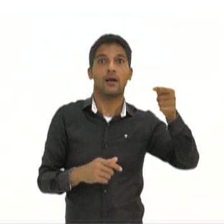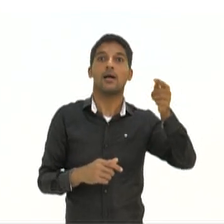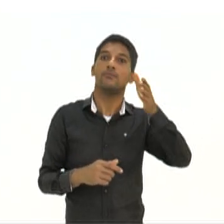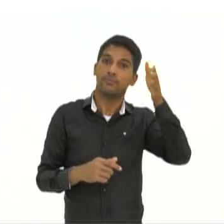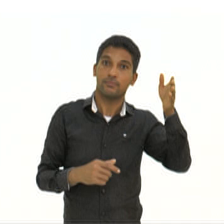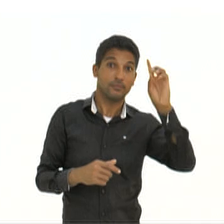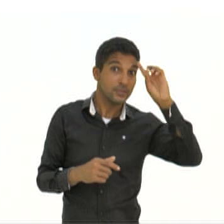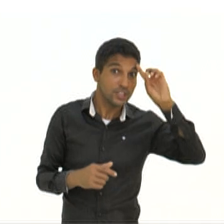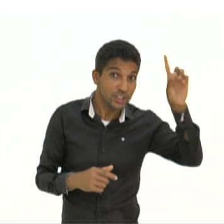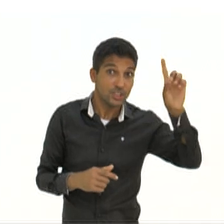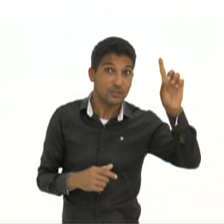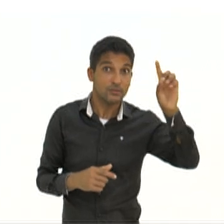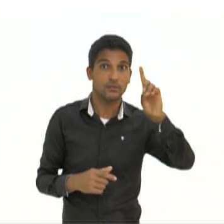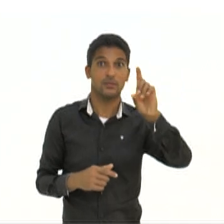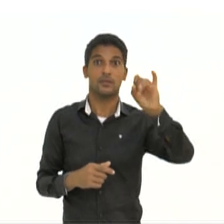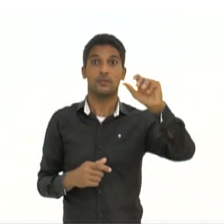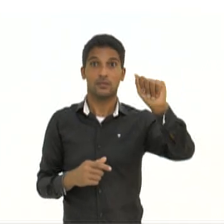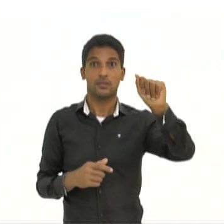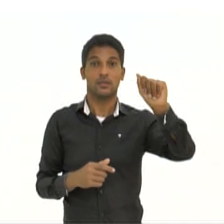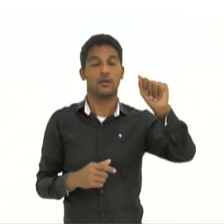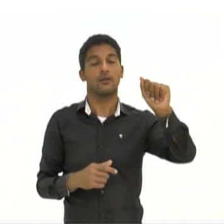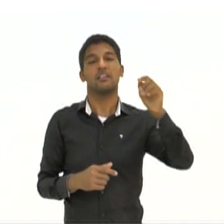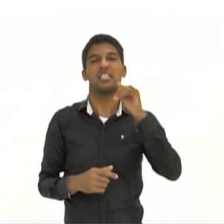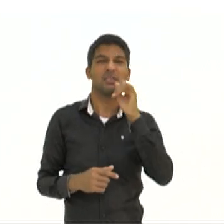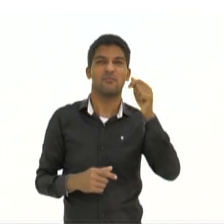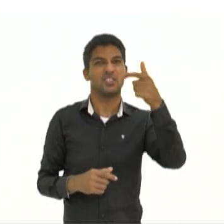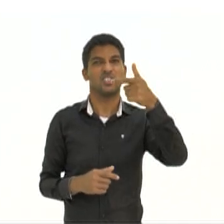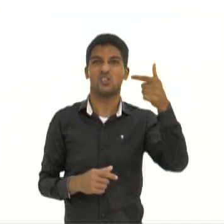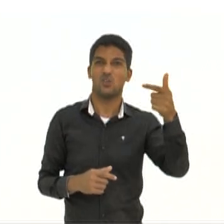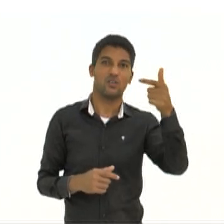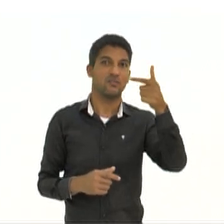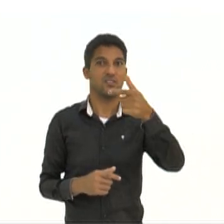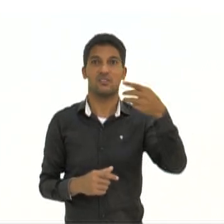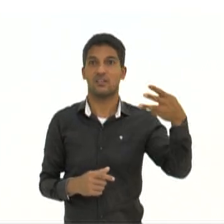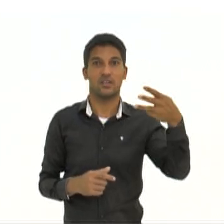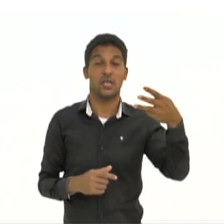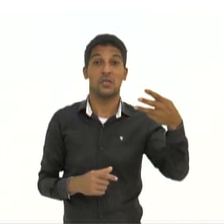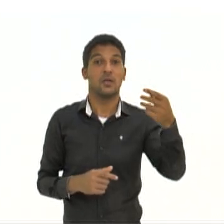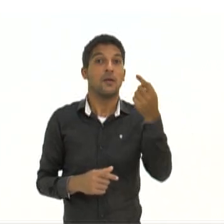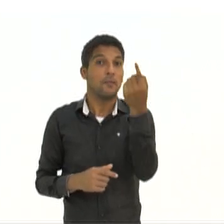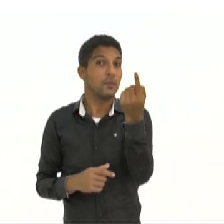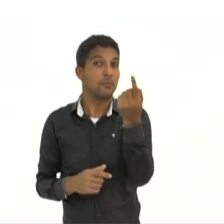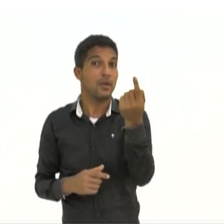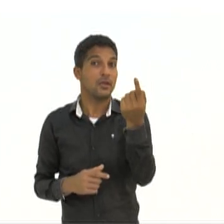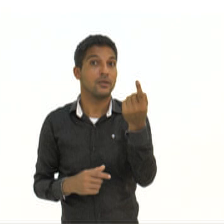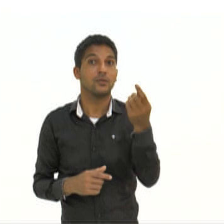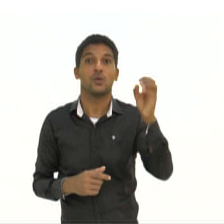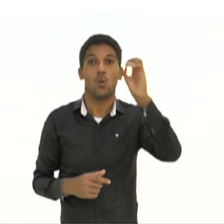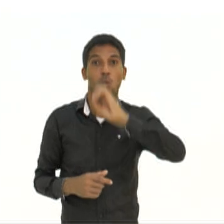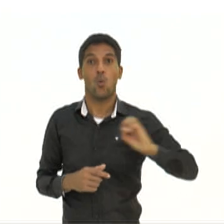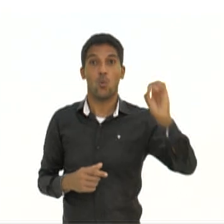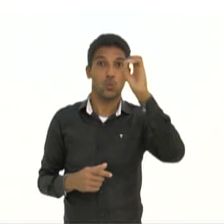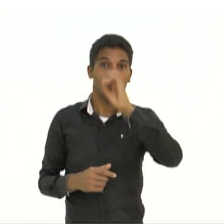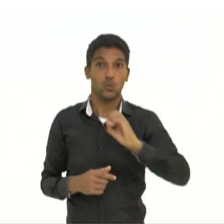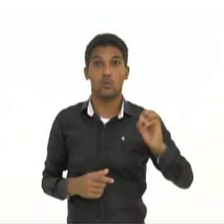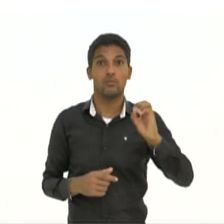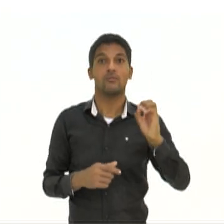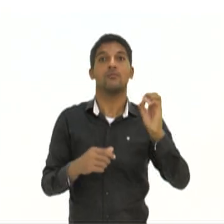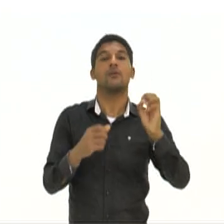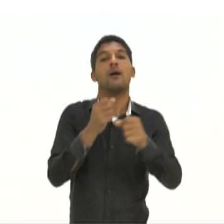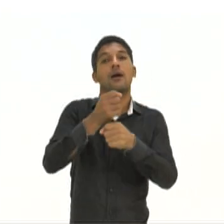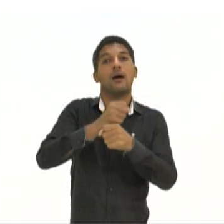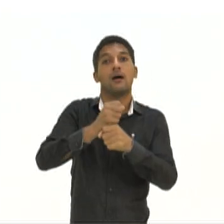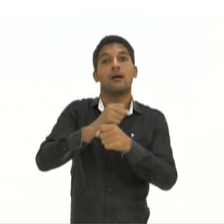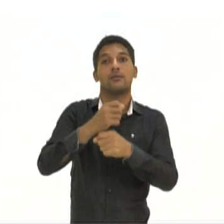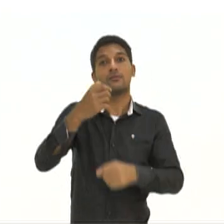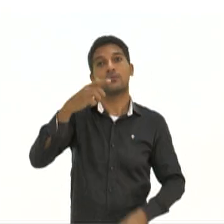Dia 22, 23, dia 1º de outubro, né? De 2020, no caso, né? A gente